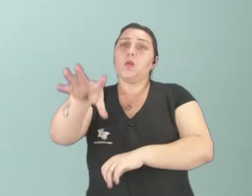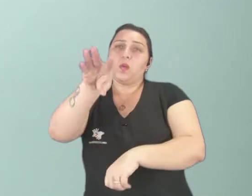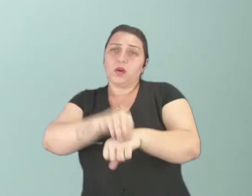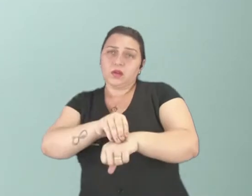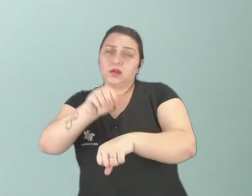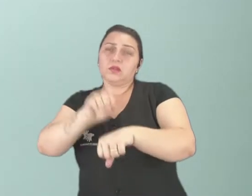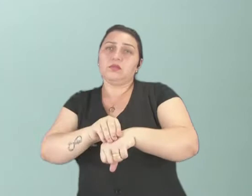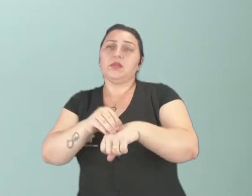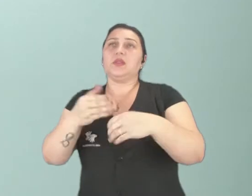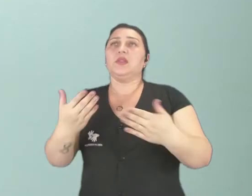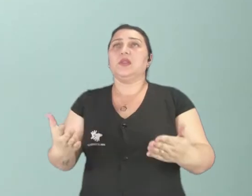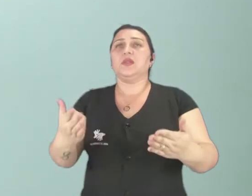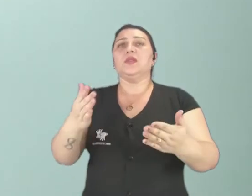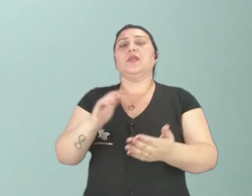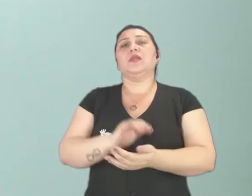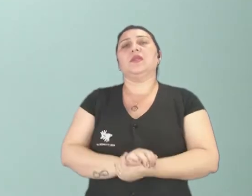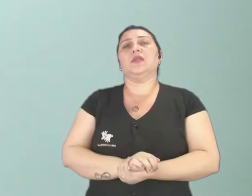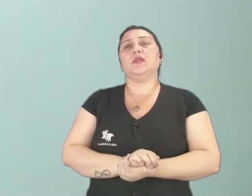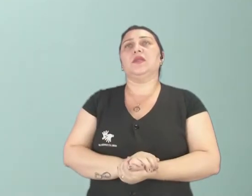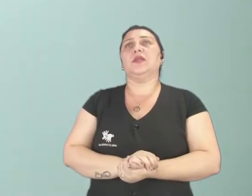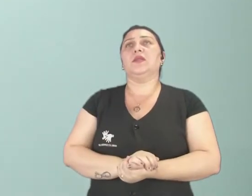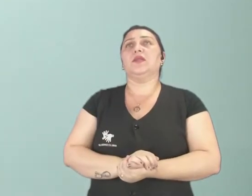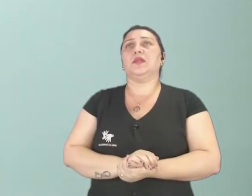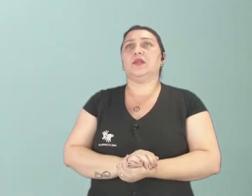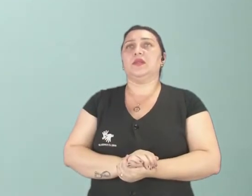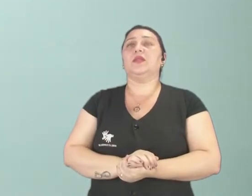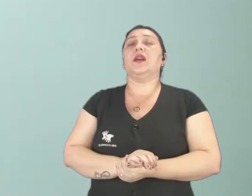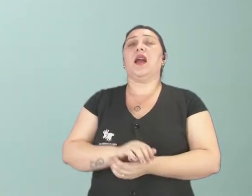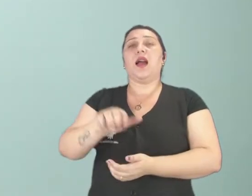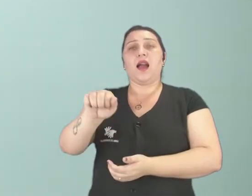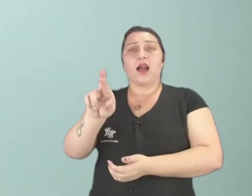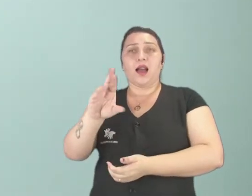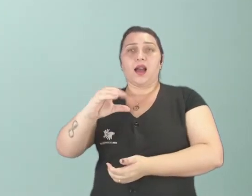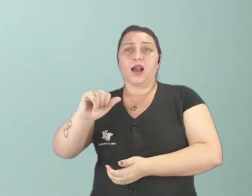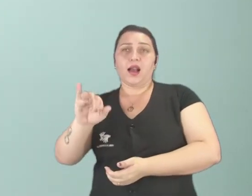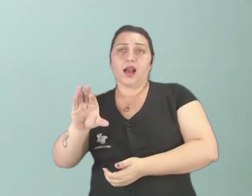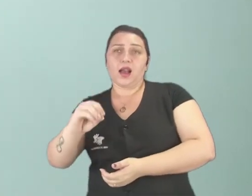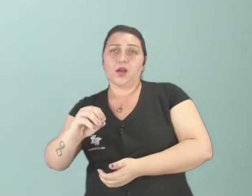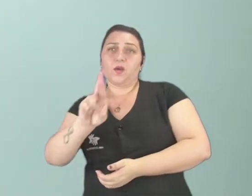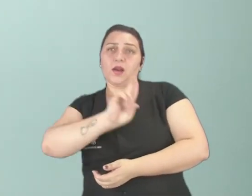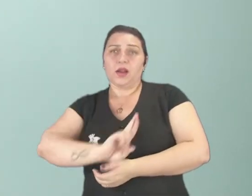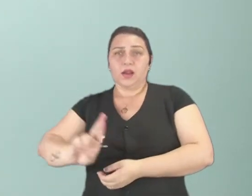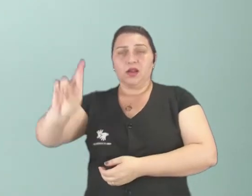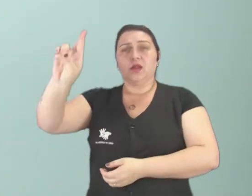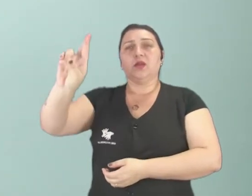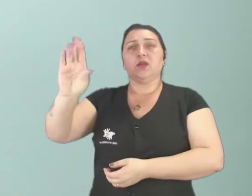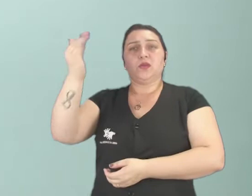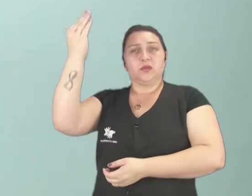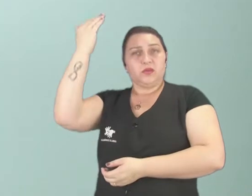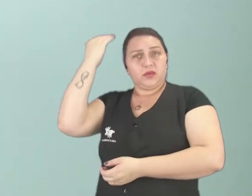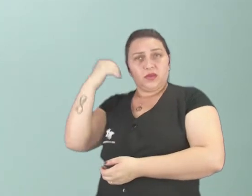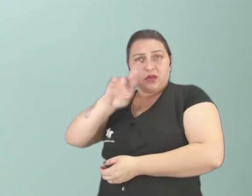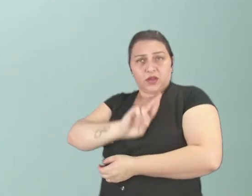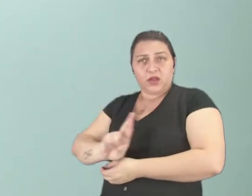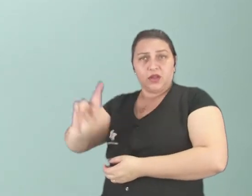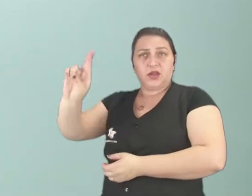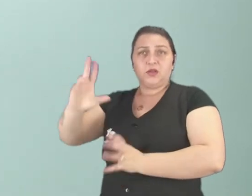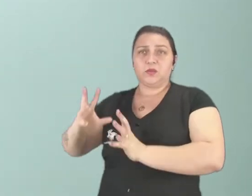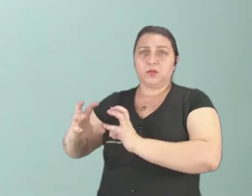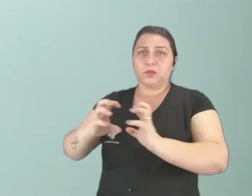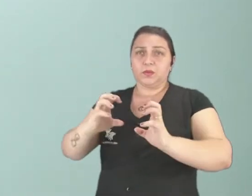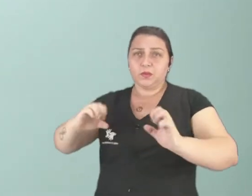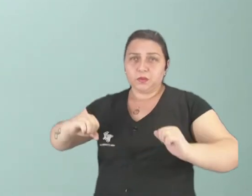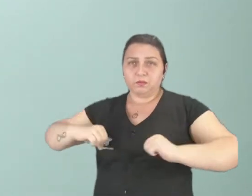conhecimento, e o arcaico religioso, a parte da antiga da religião, esse conflito,